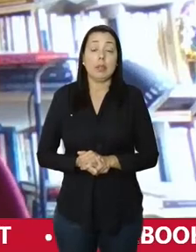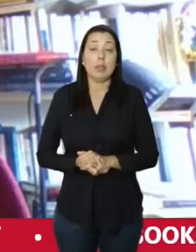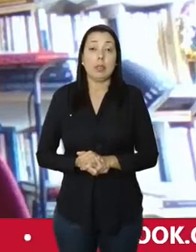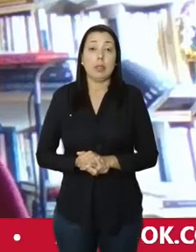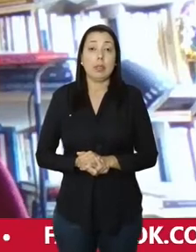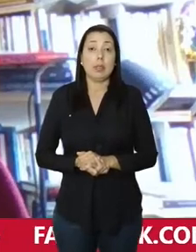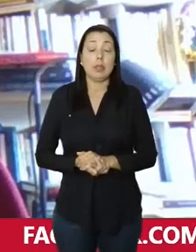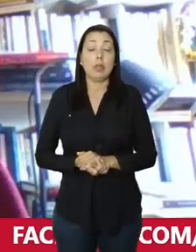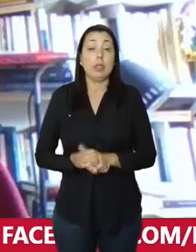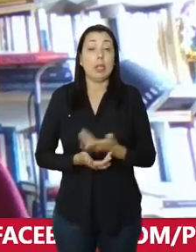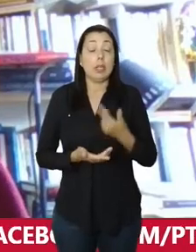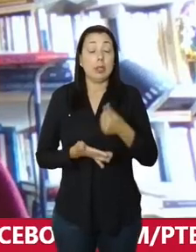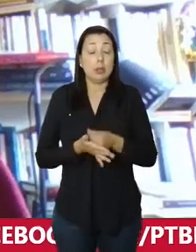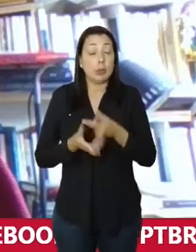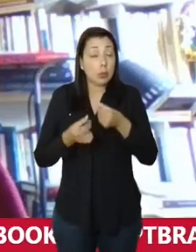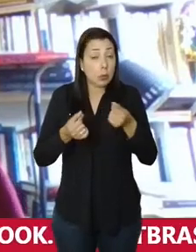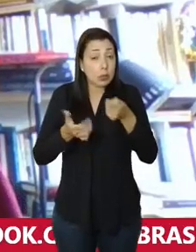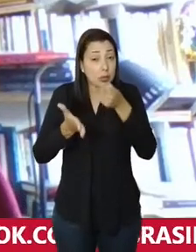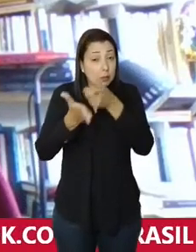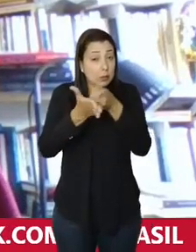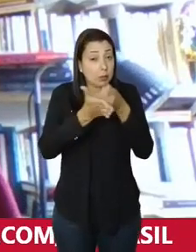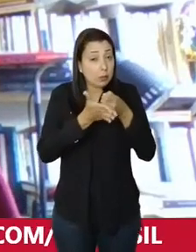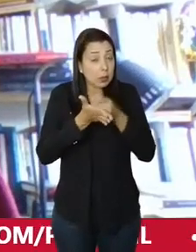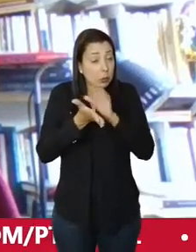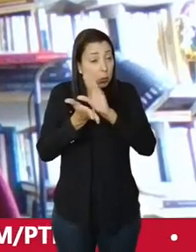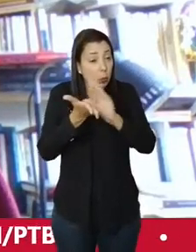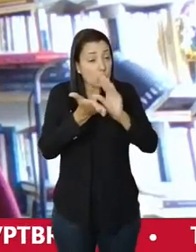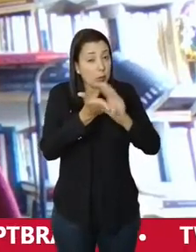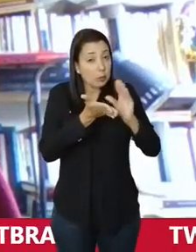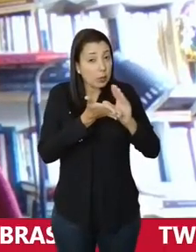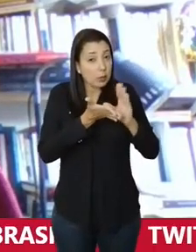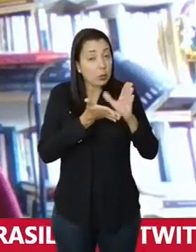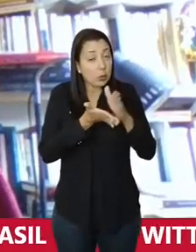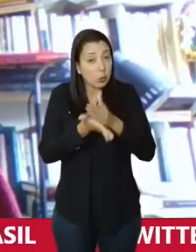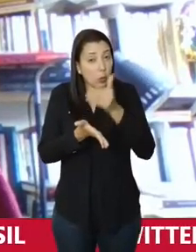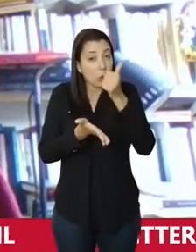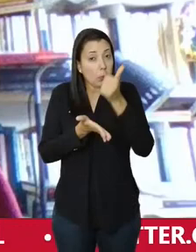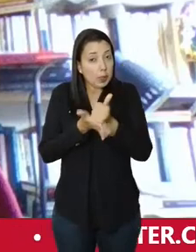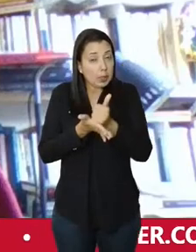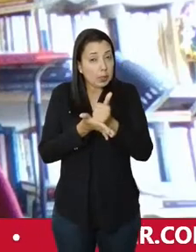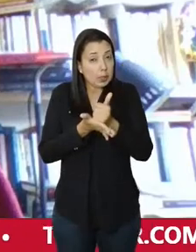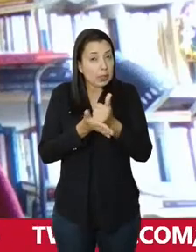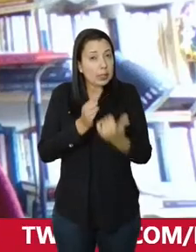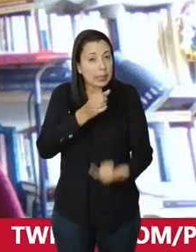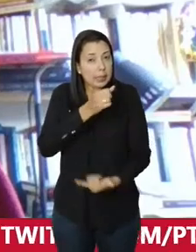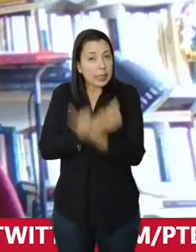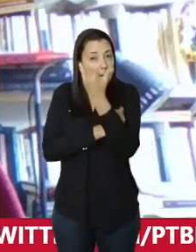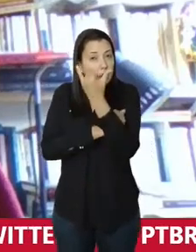desde o teto dos gastos, na época do golpista traidor.